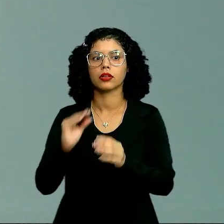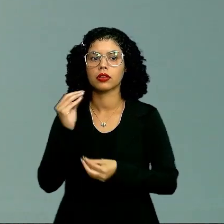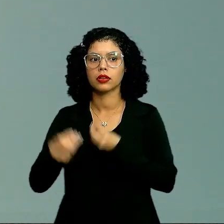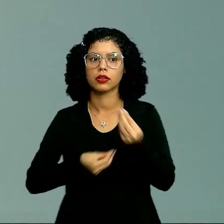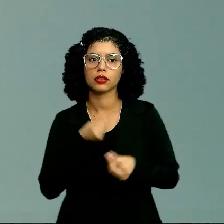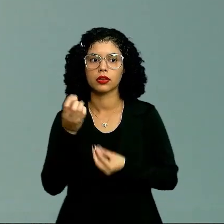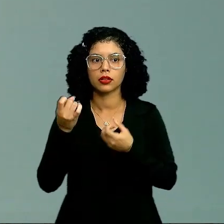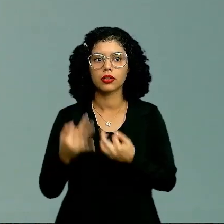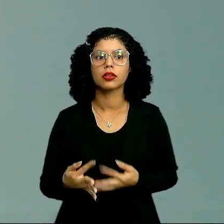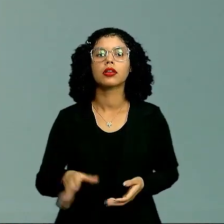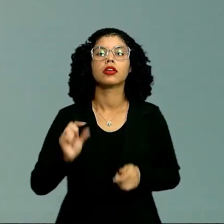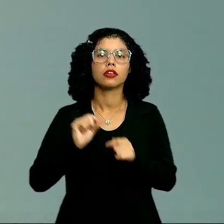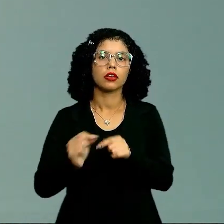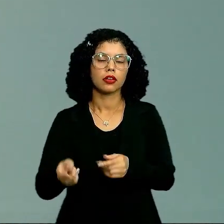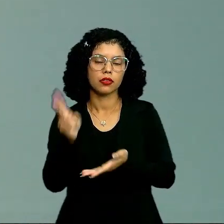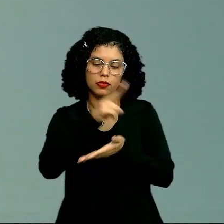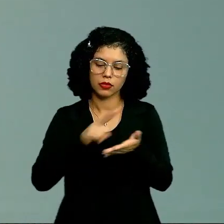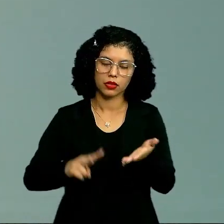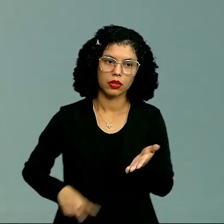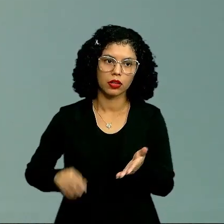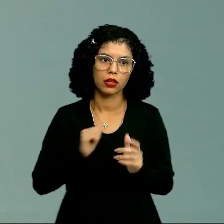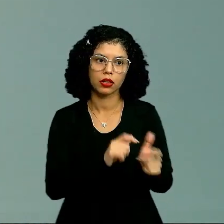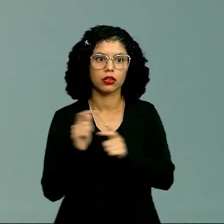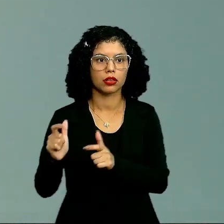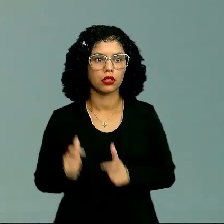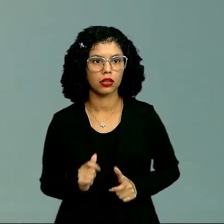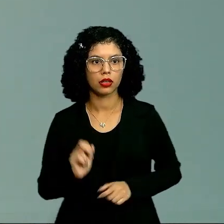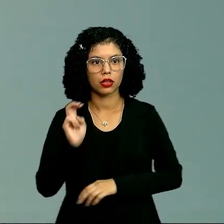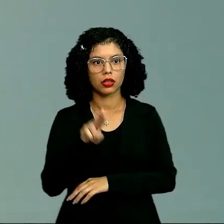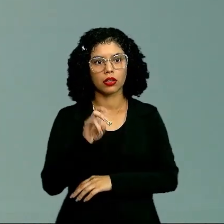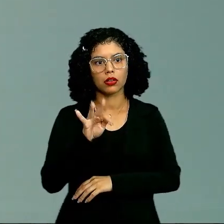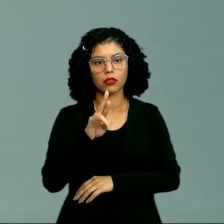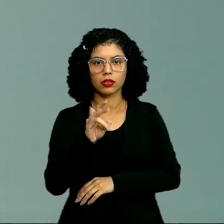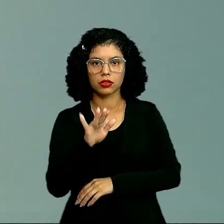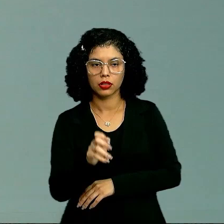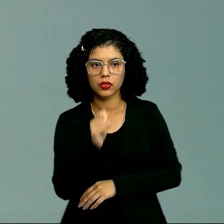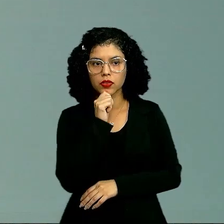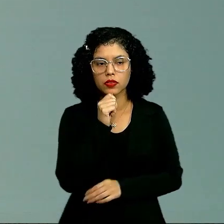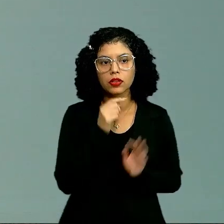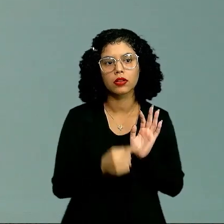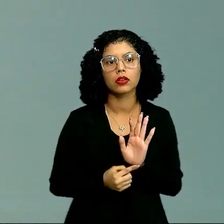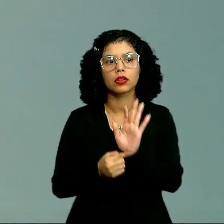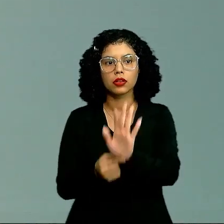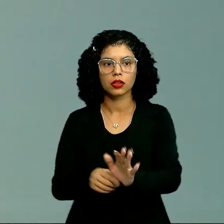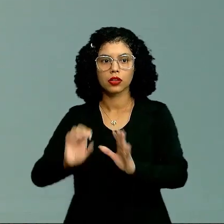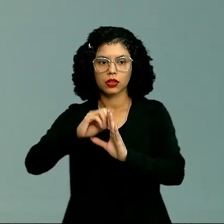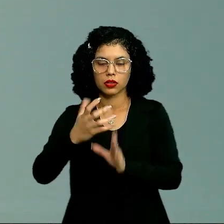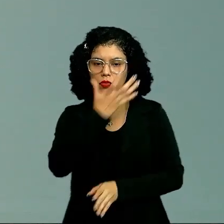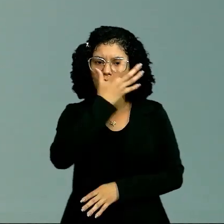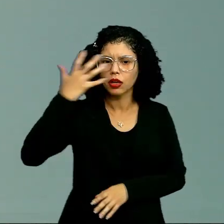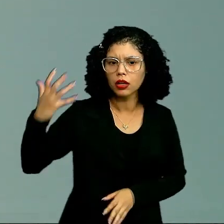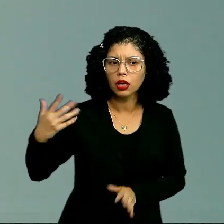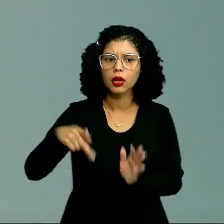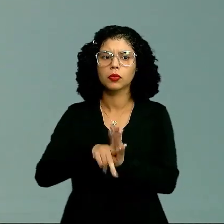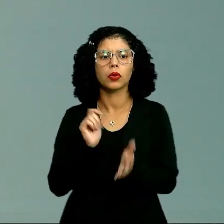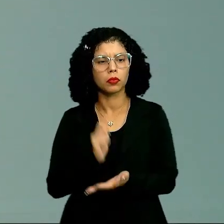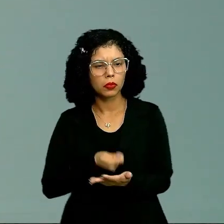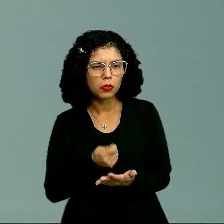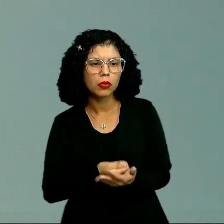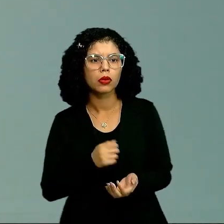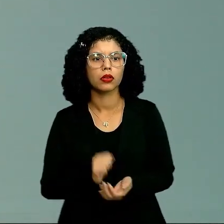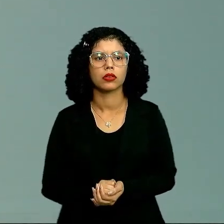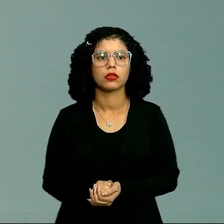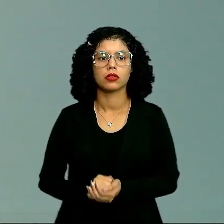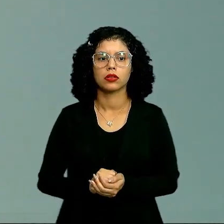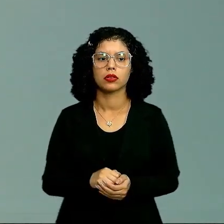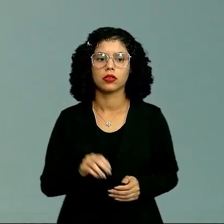como eu poderia dizer, recitadas nesse ambiente da universidade. Então, ela mostra esse caráter pessimista do estado